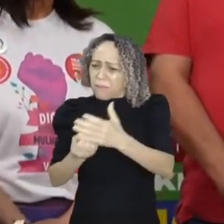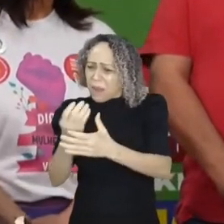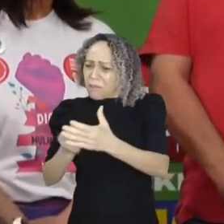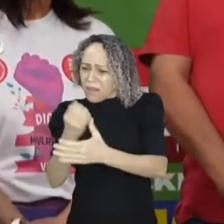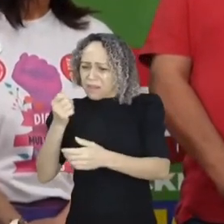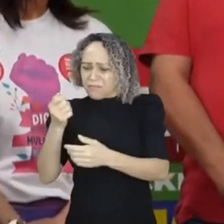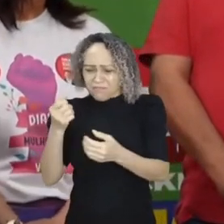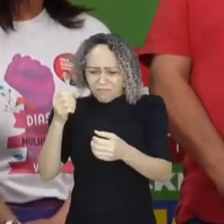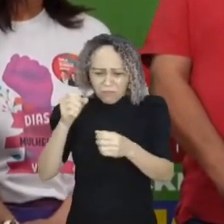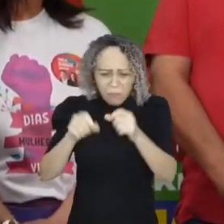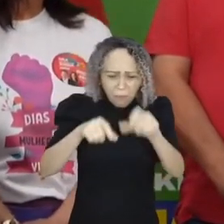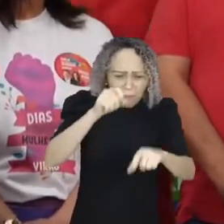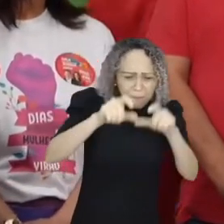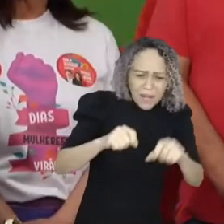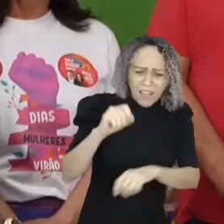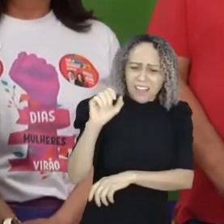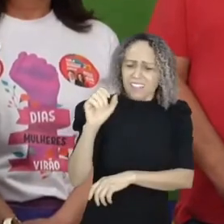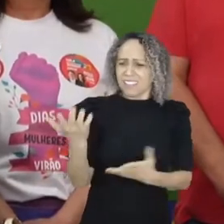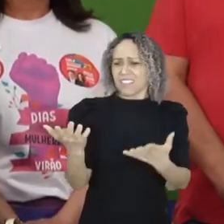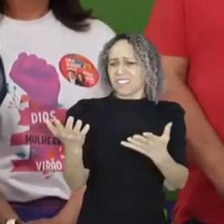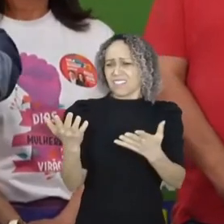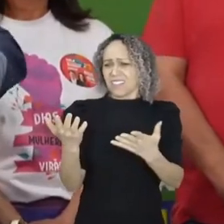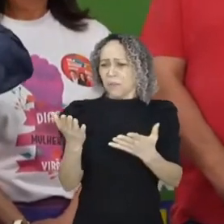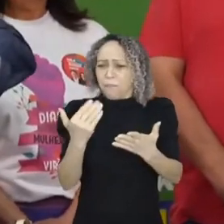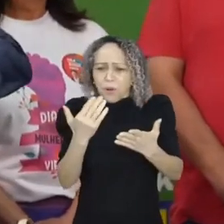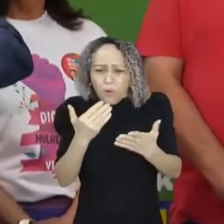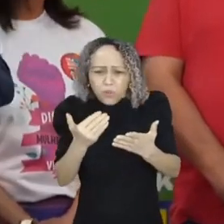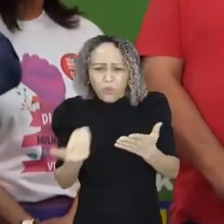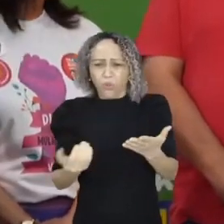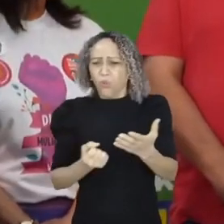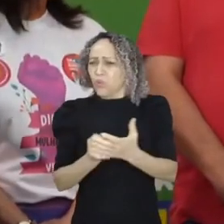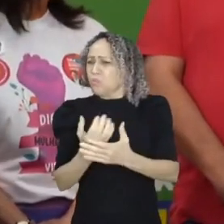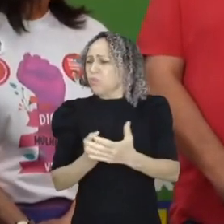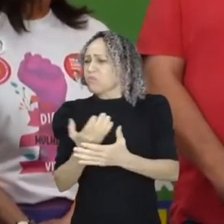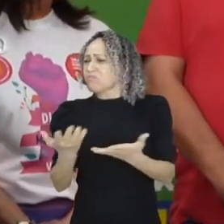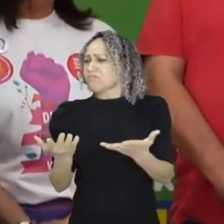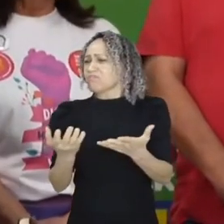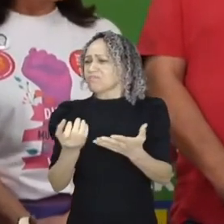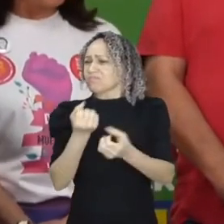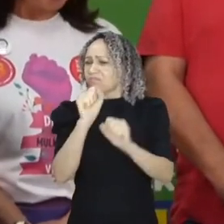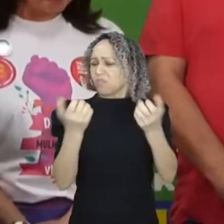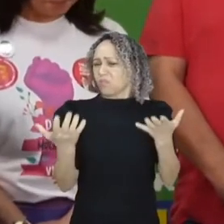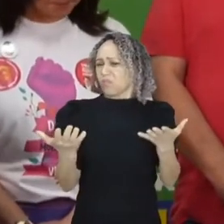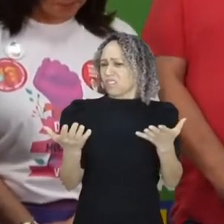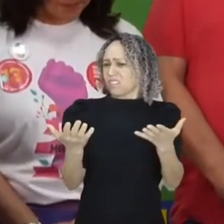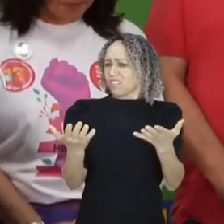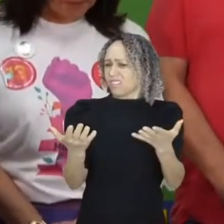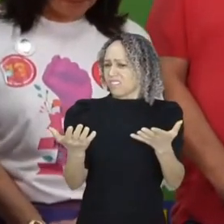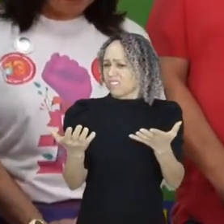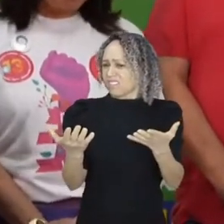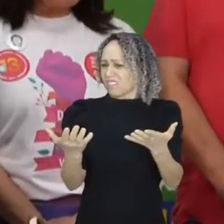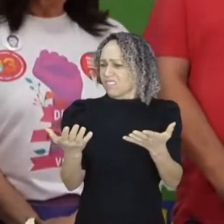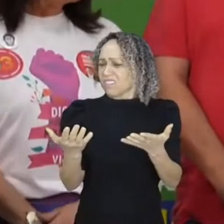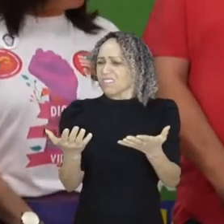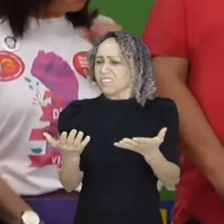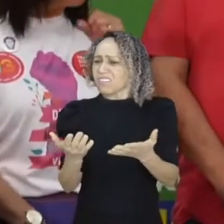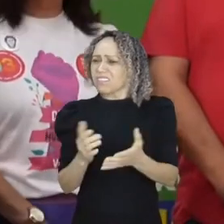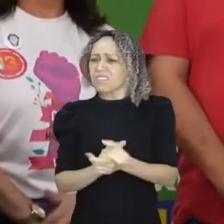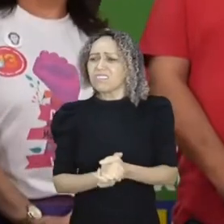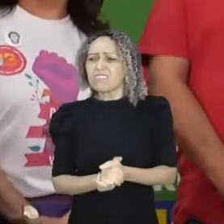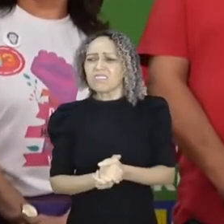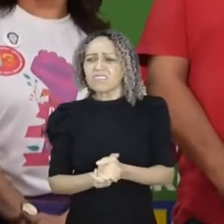justo. Então nós vamos mudar isso. Por isso, se vocês ainda não se decidiram,